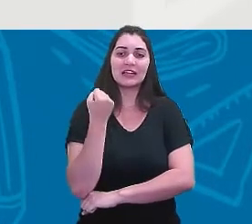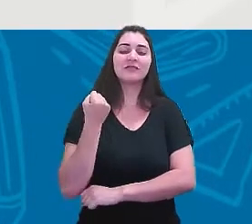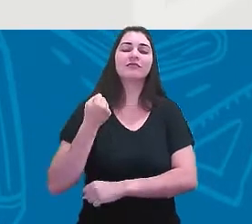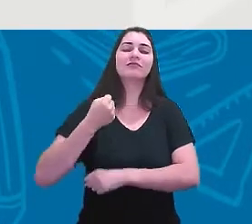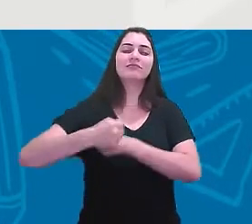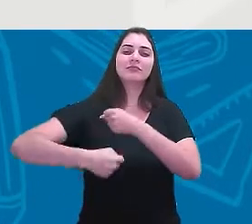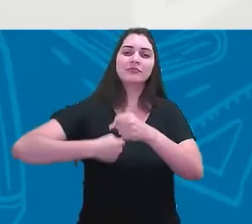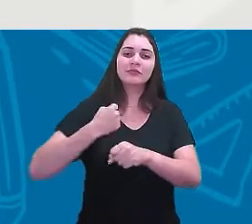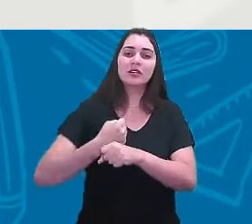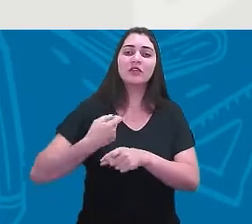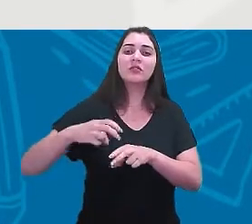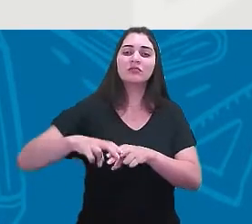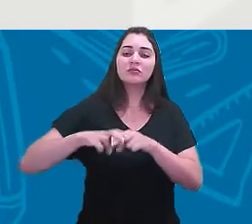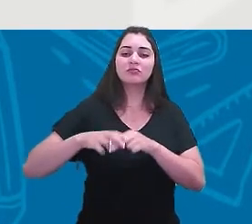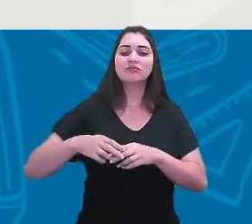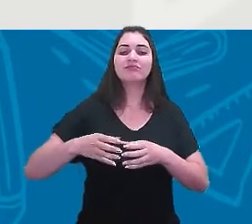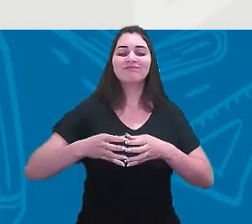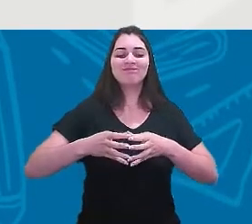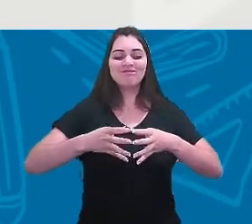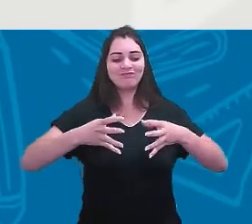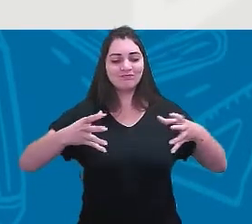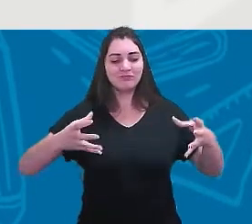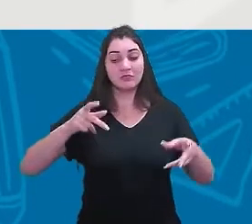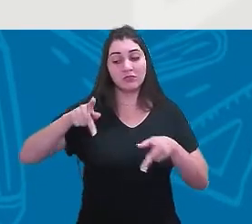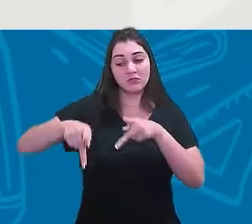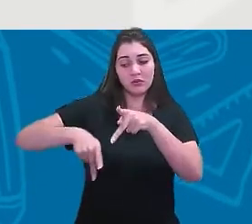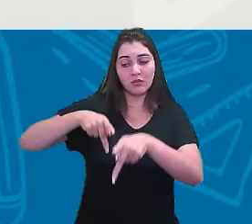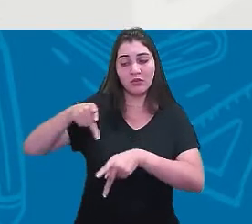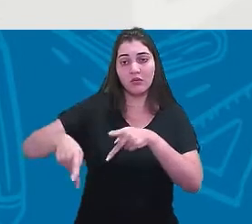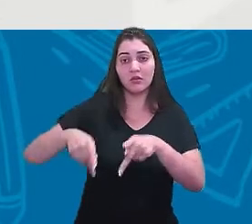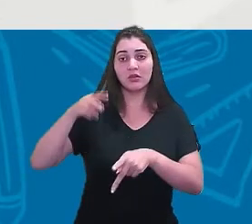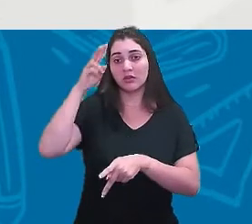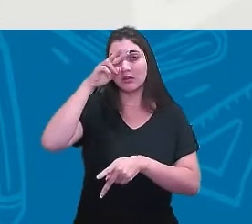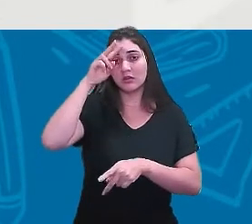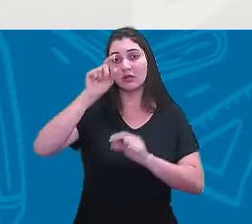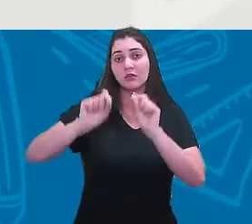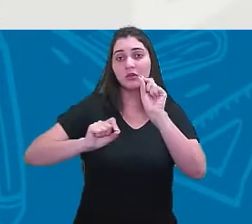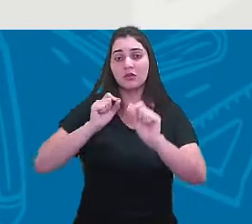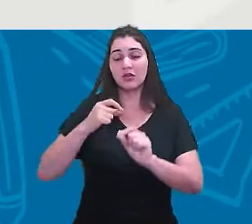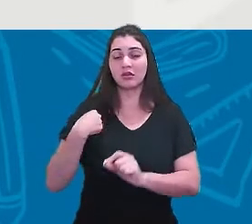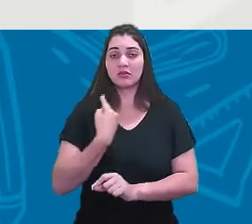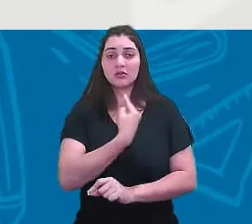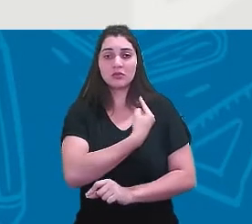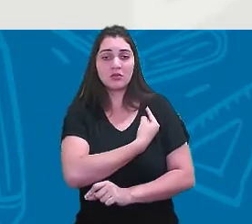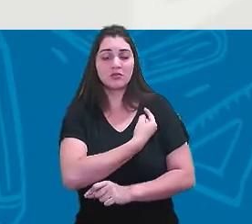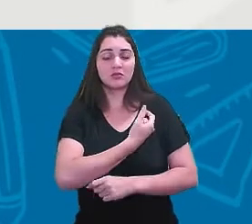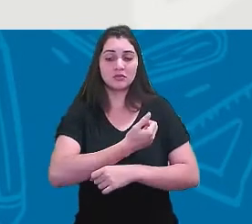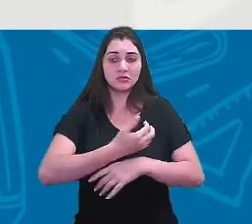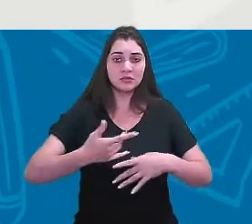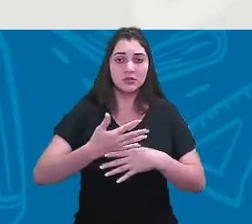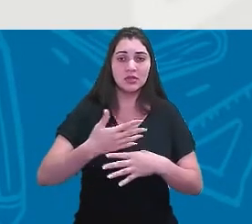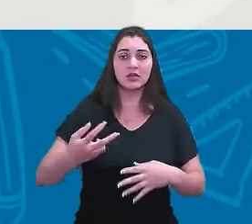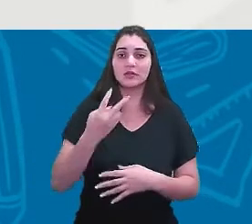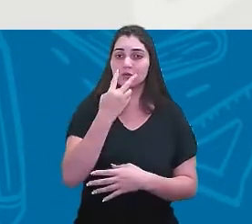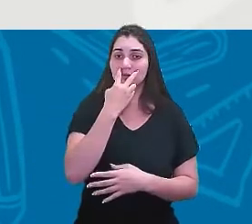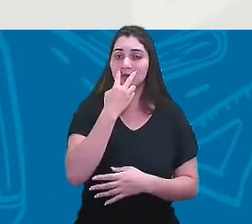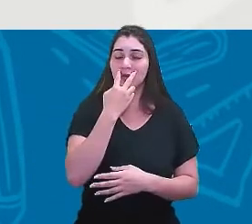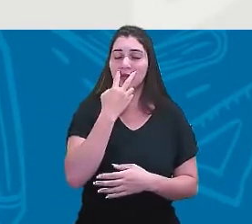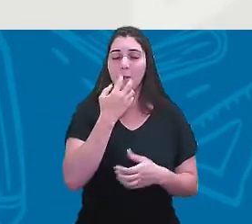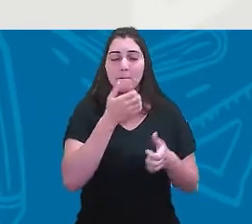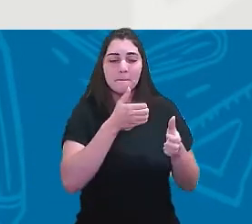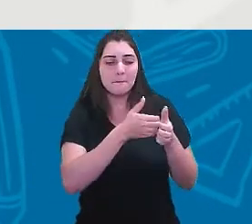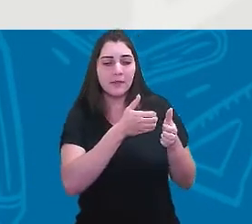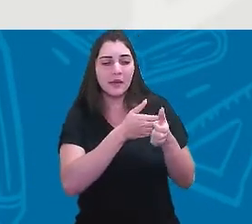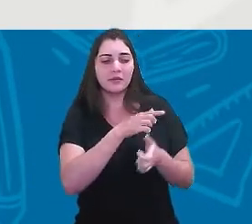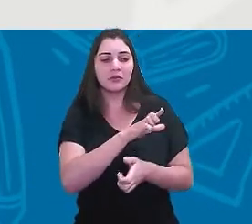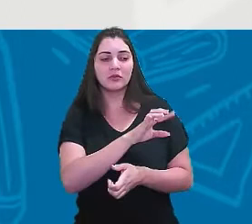população. Afinal, vocês lembram aí, né, que a nossa cidade de Vitória de Santo Antão, ela está mais próxima do litoral.